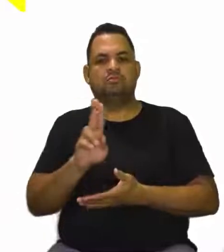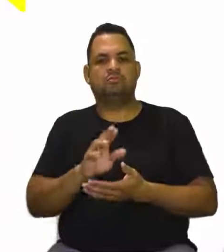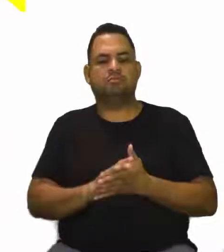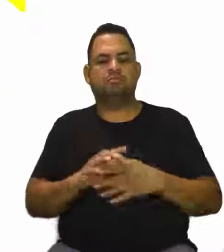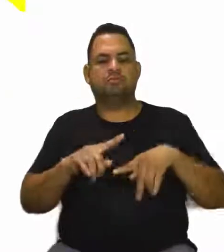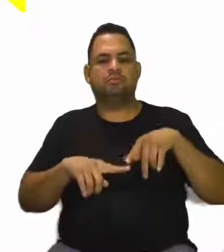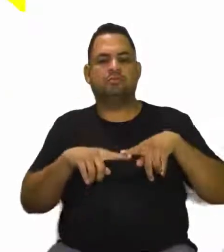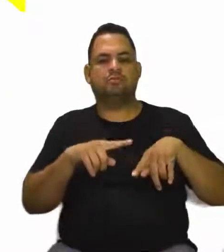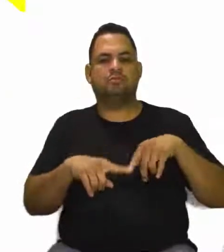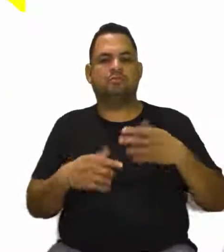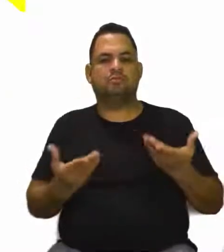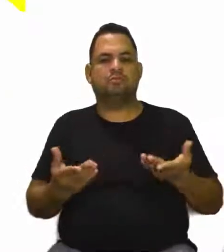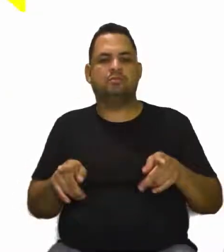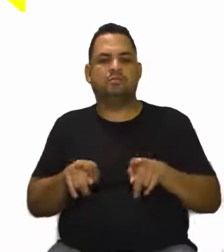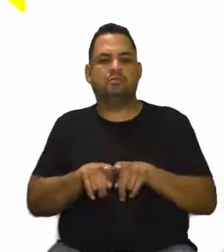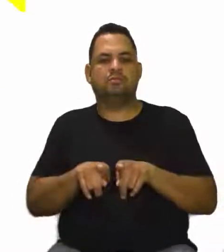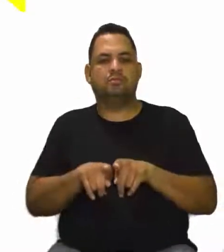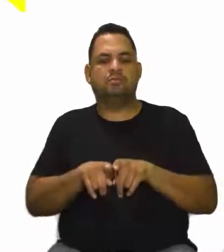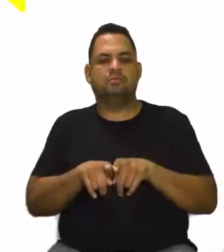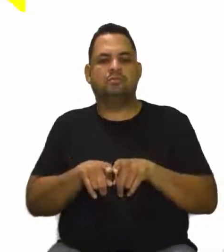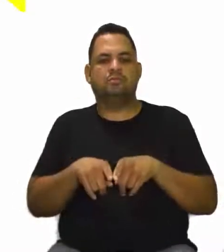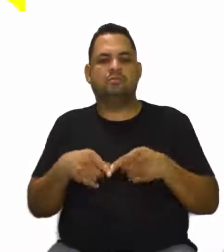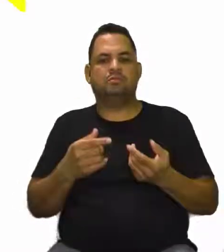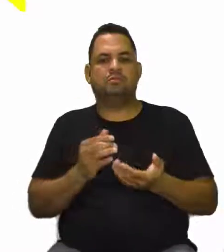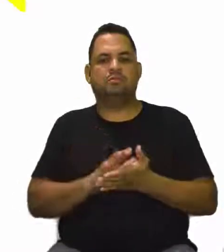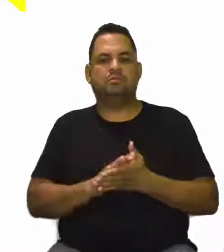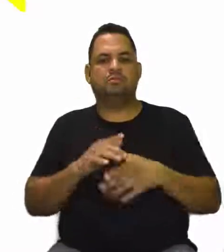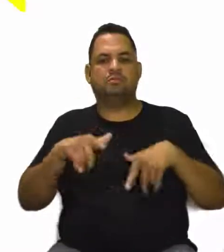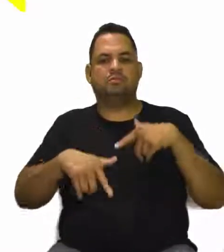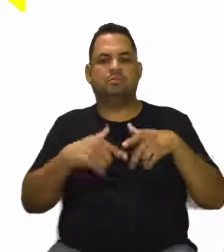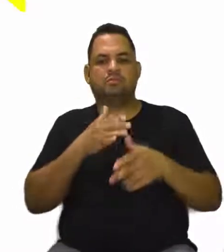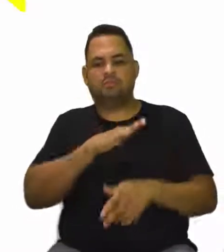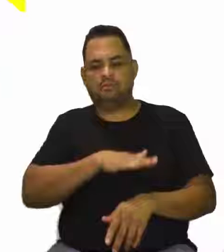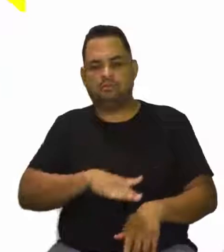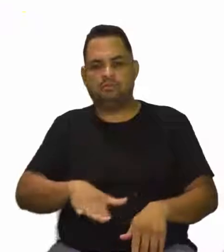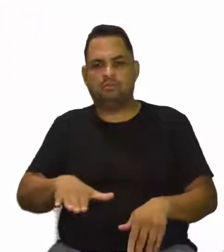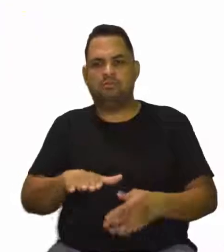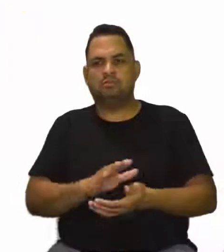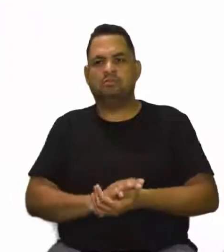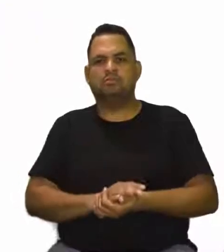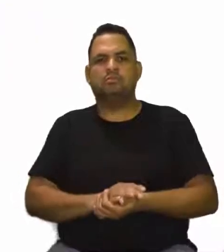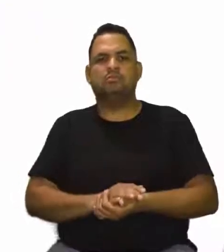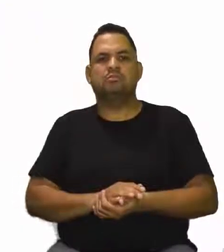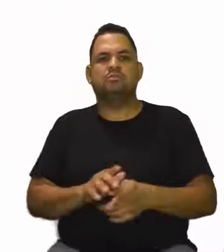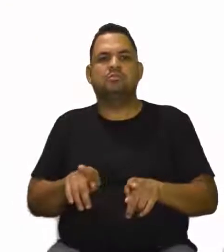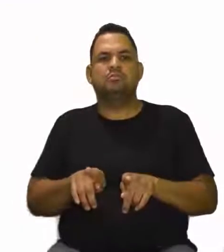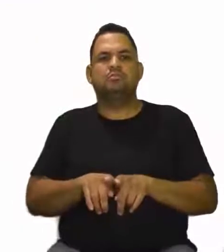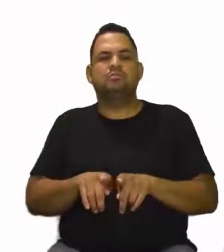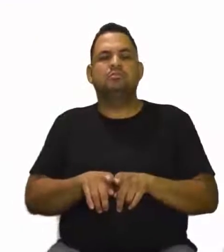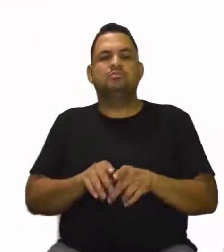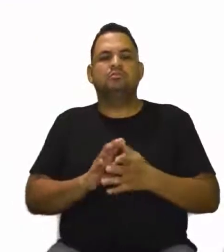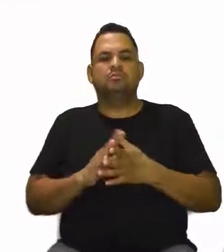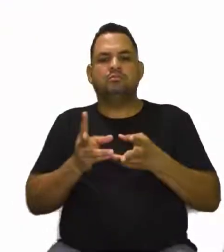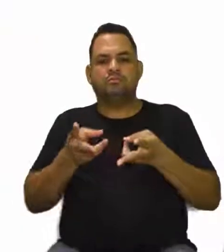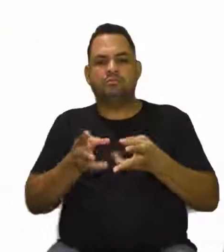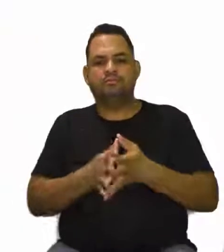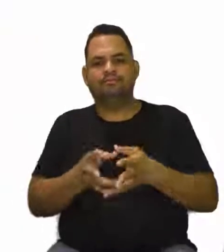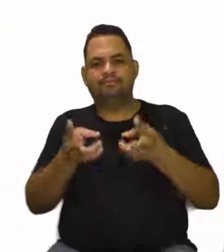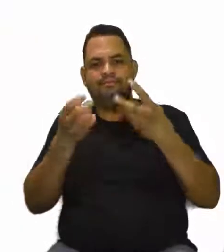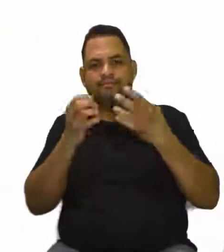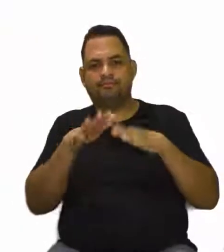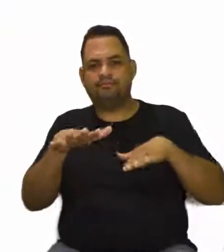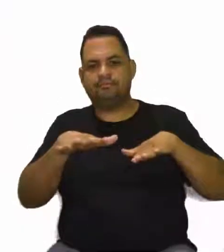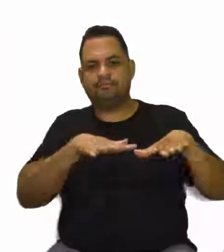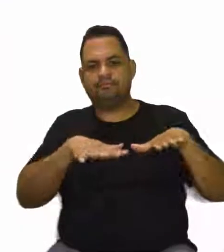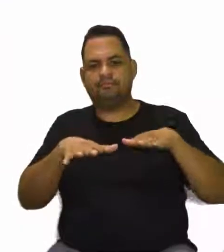implemento também. Então eu posso trabalhar com crianças. Eu também vou perceber que esse